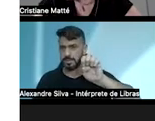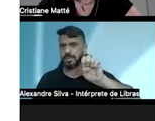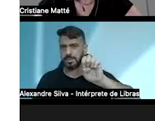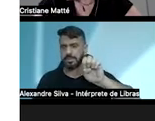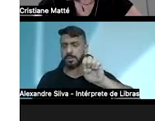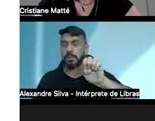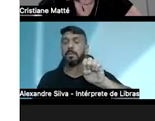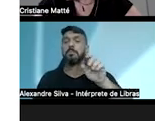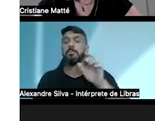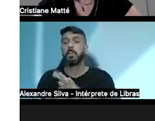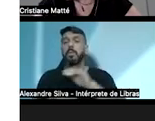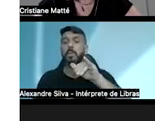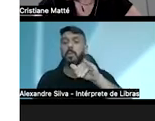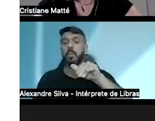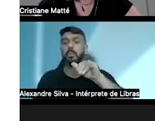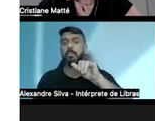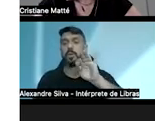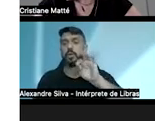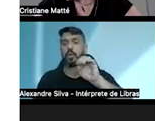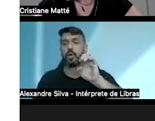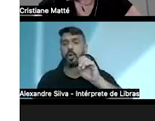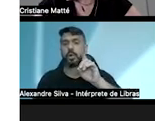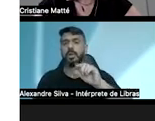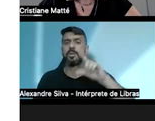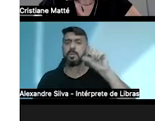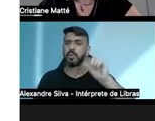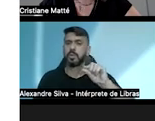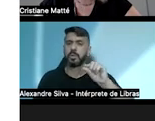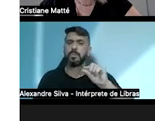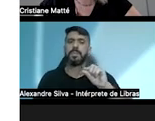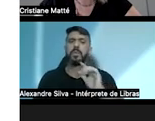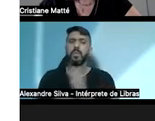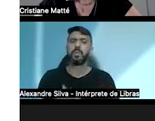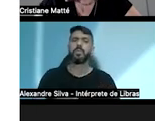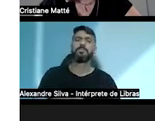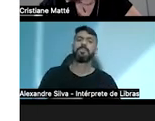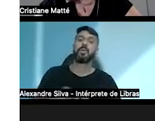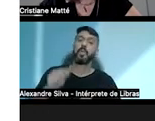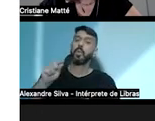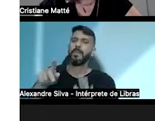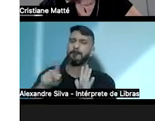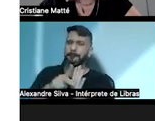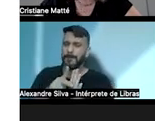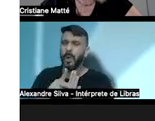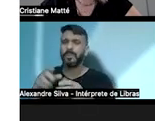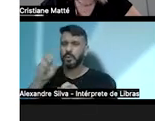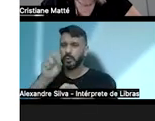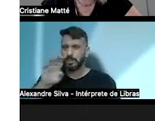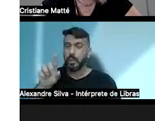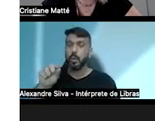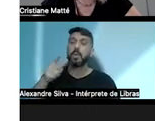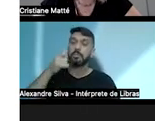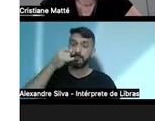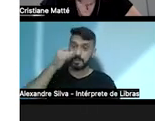que o Alzheimer faz? Ele diminuiu aqui a atividade da alfa-cetoglutarato desidrogenase. E como vocês podem ver, o exercício